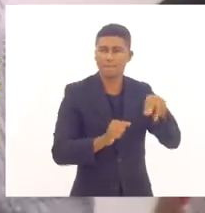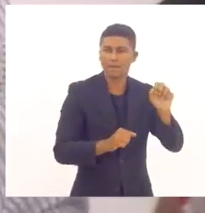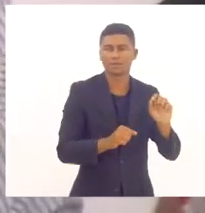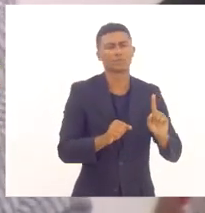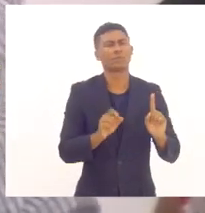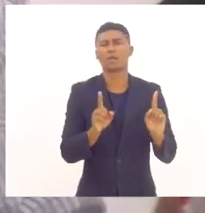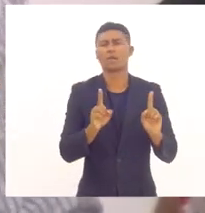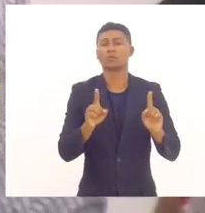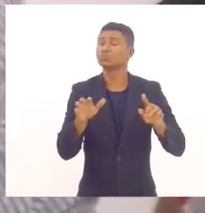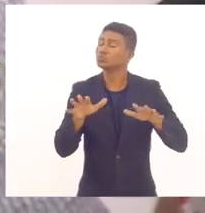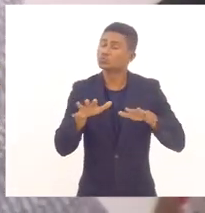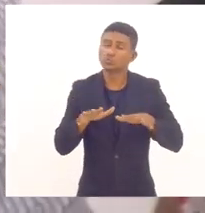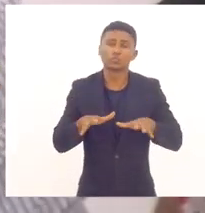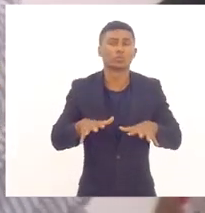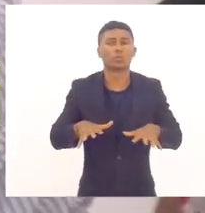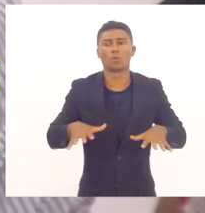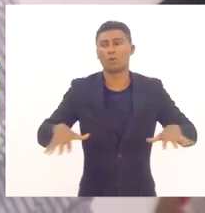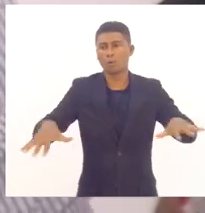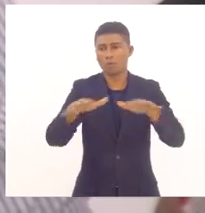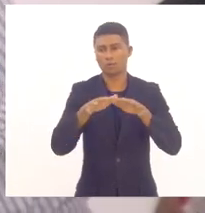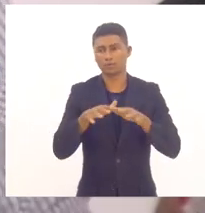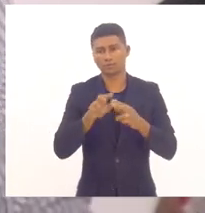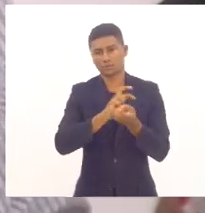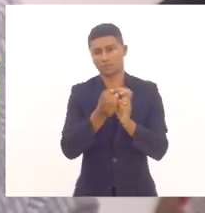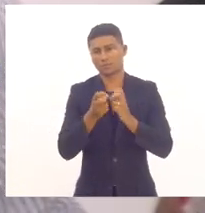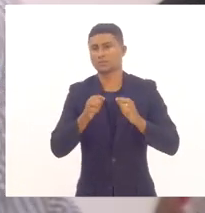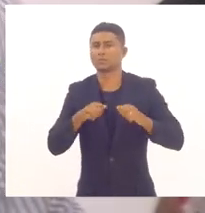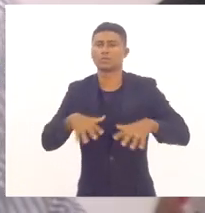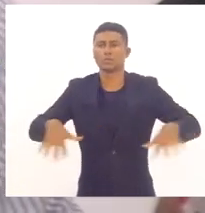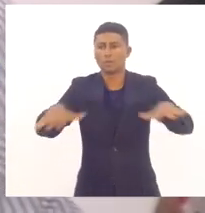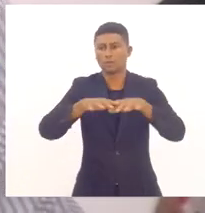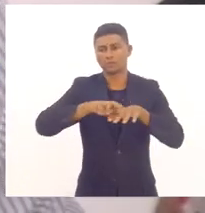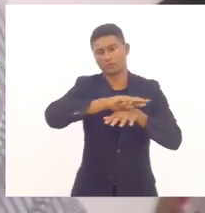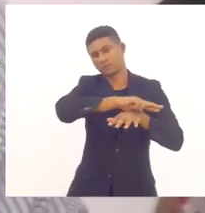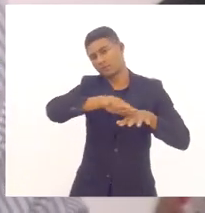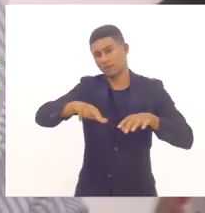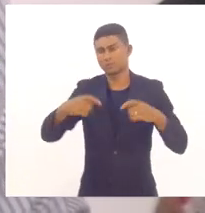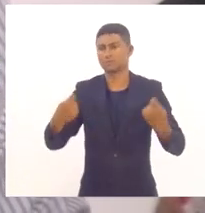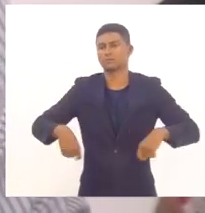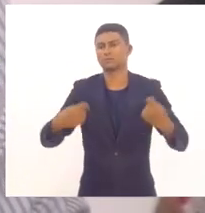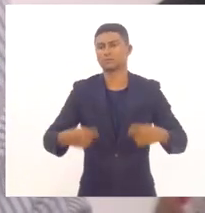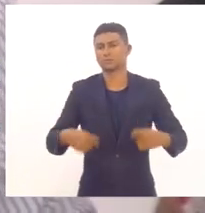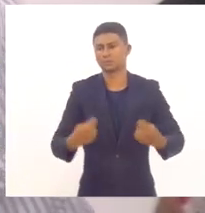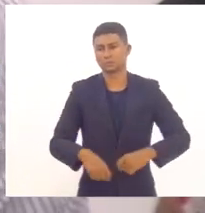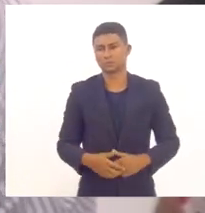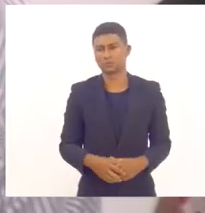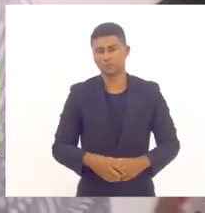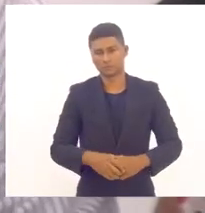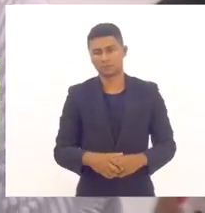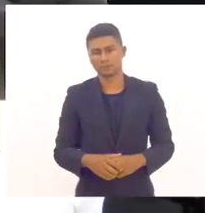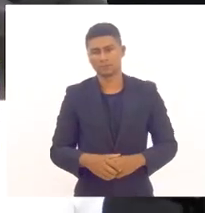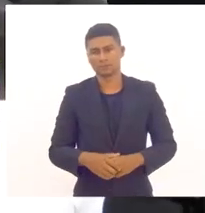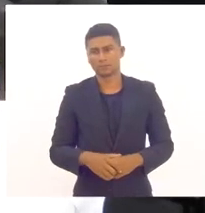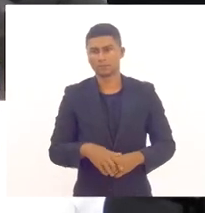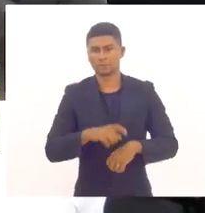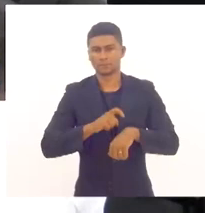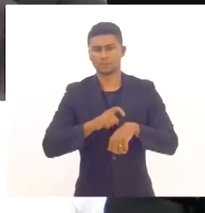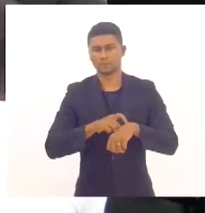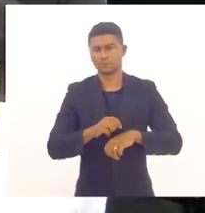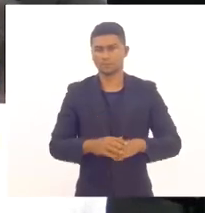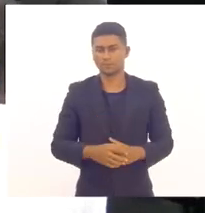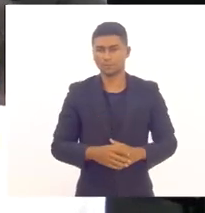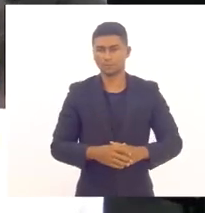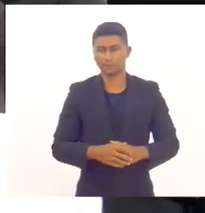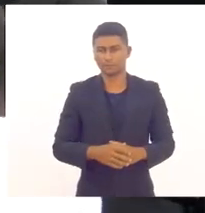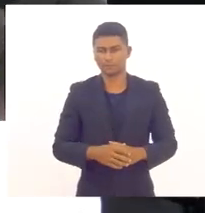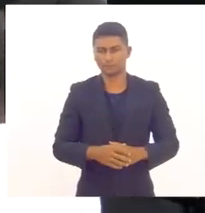capoeira toda, diferente Sim. como ela é. Diversa. Mestre Curumim, tempo. Obrigado. Não